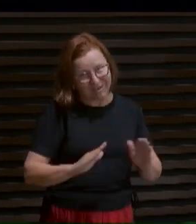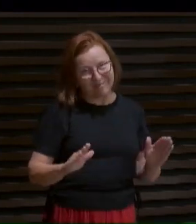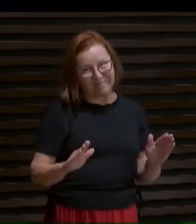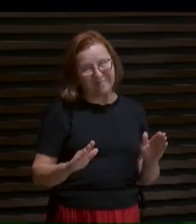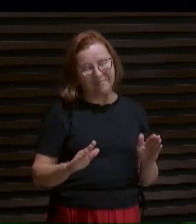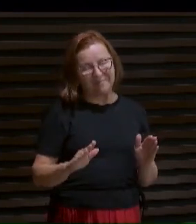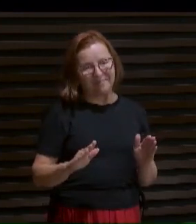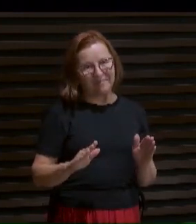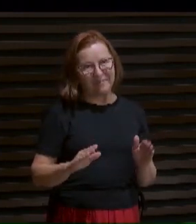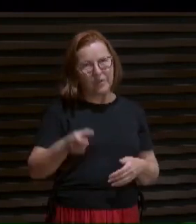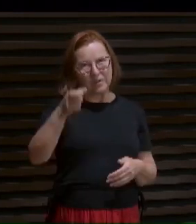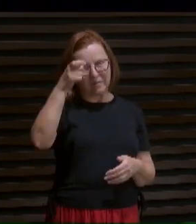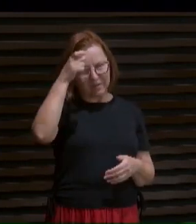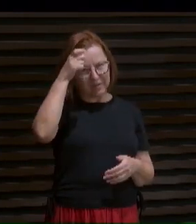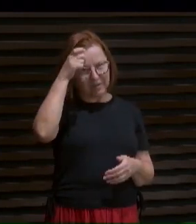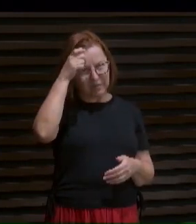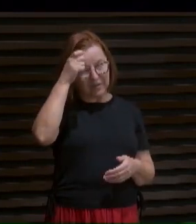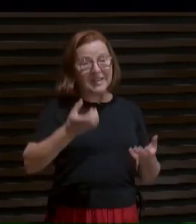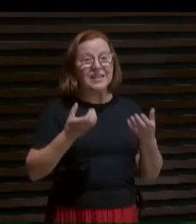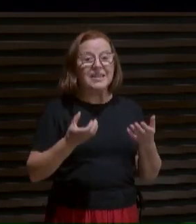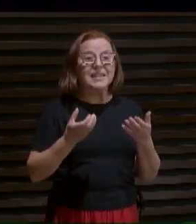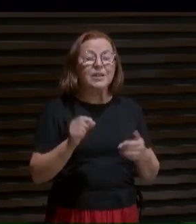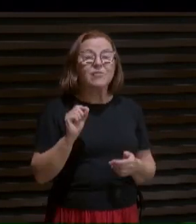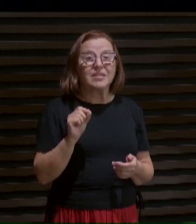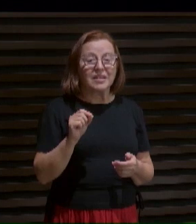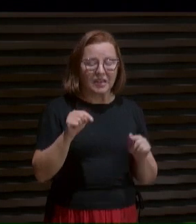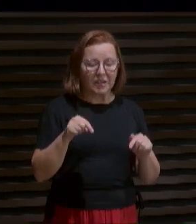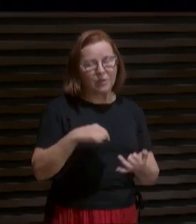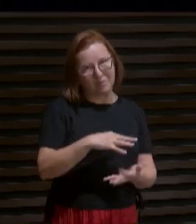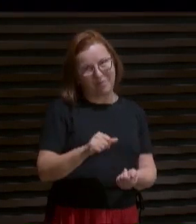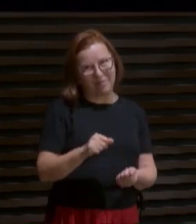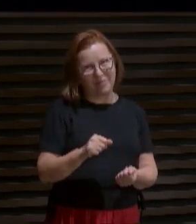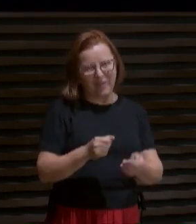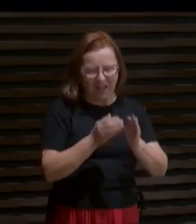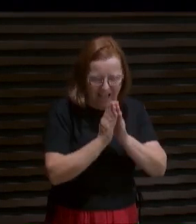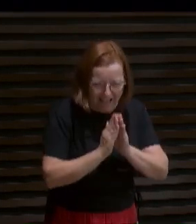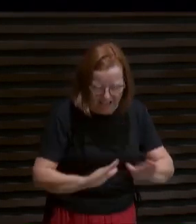O que ele mais quer neste mundo é ser adorado.